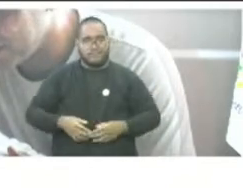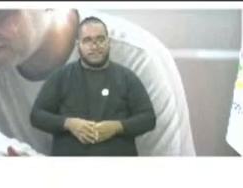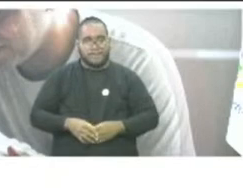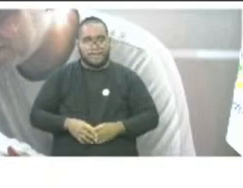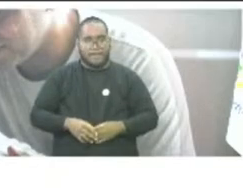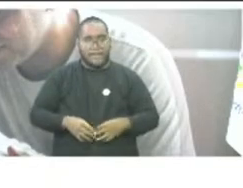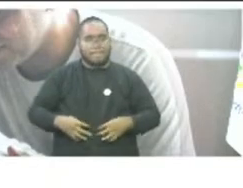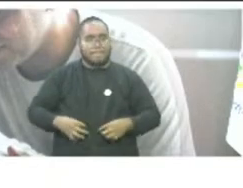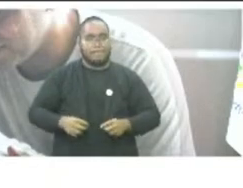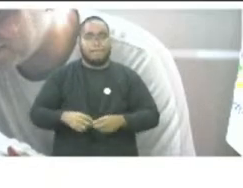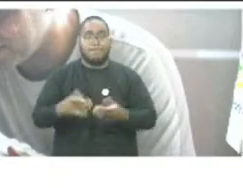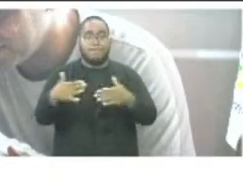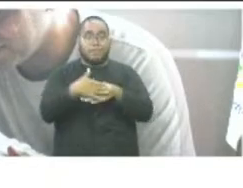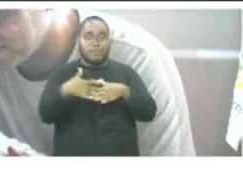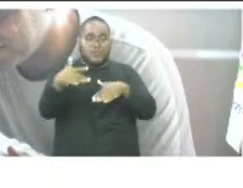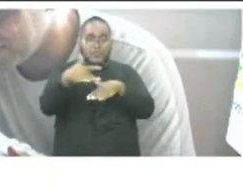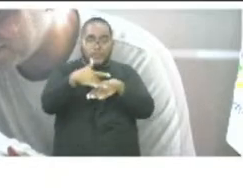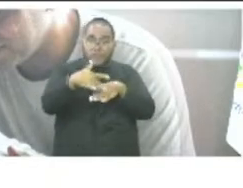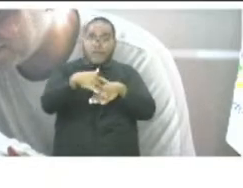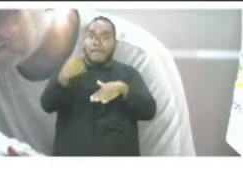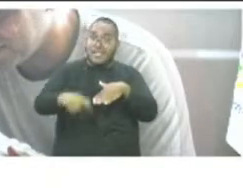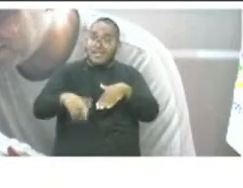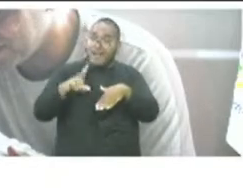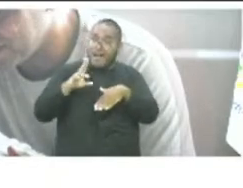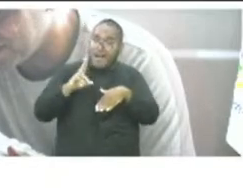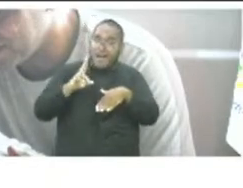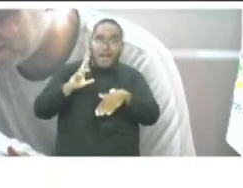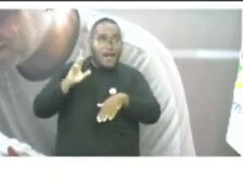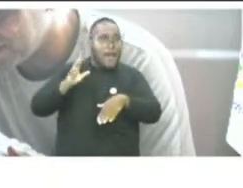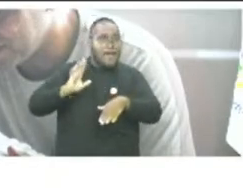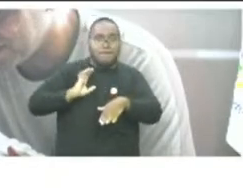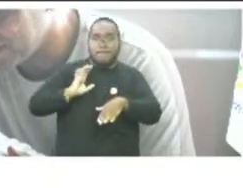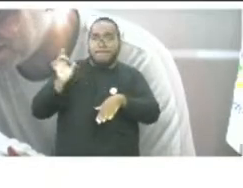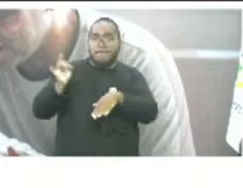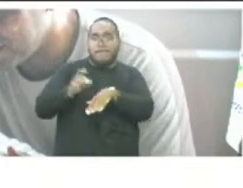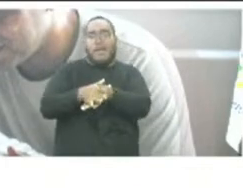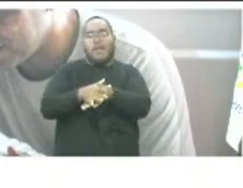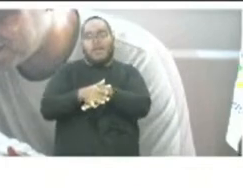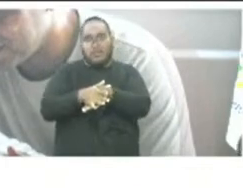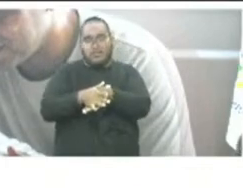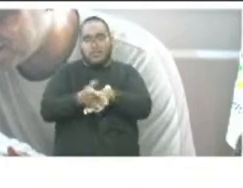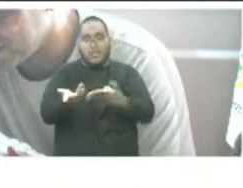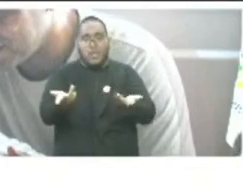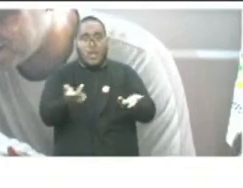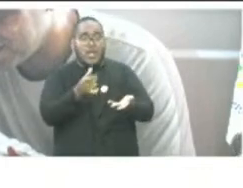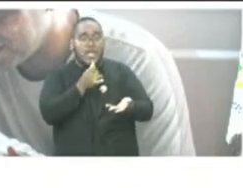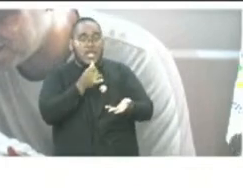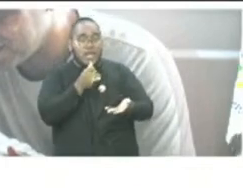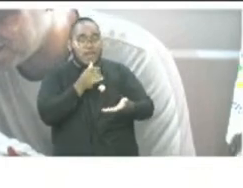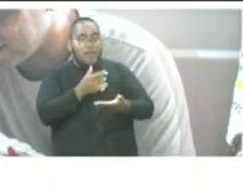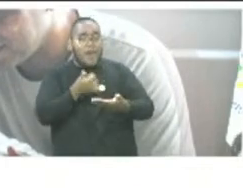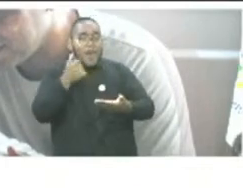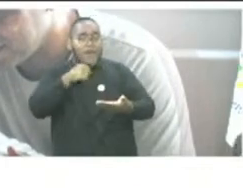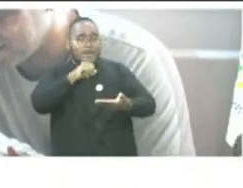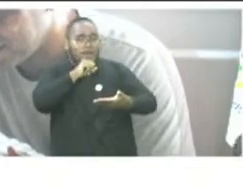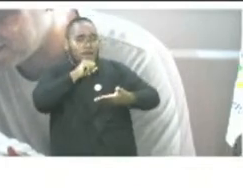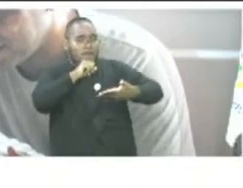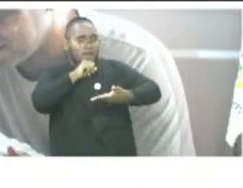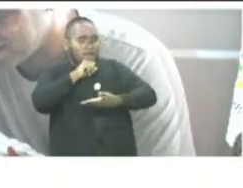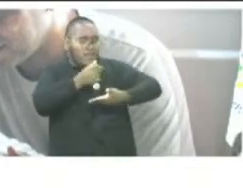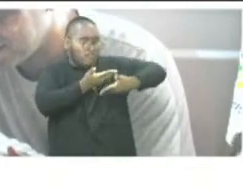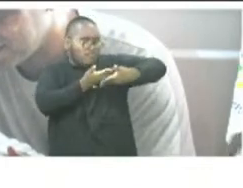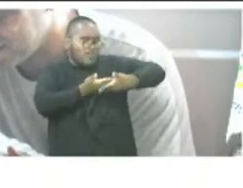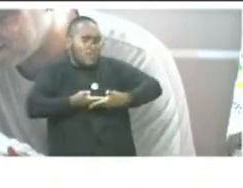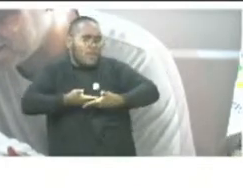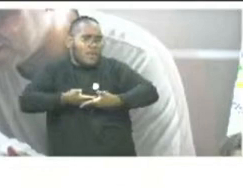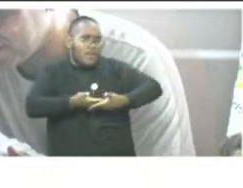contato pele a pele ele deve ser imediato, ininterrupto, a partir do momento que esse bebê está no colo da mãe. E aí aqui eu vou reforçar que pode